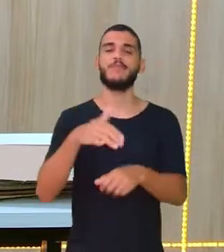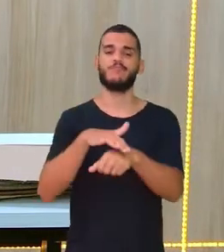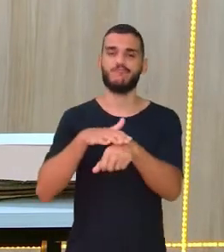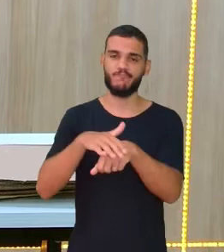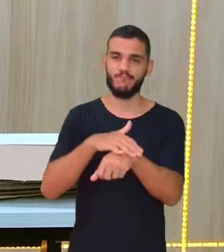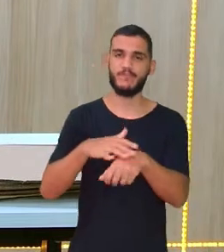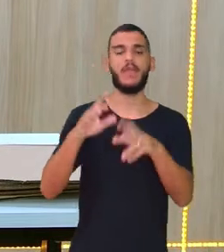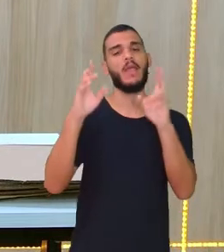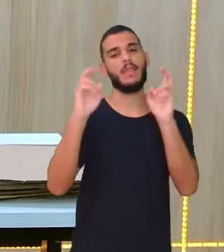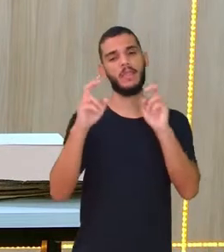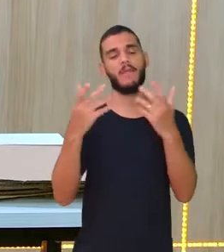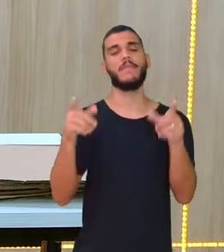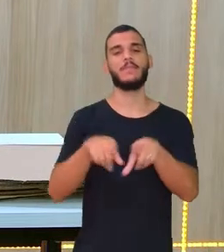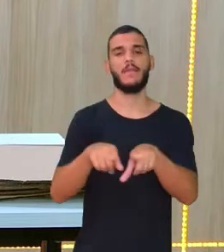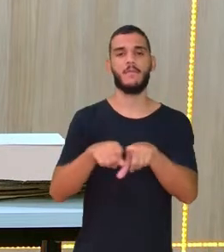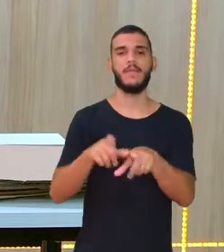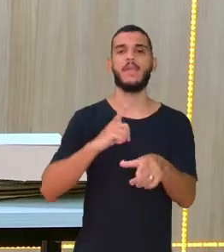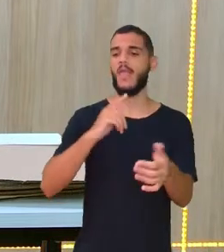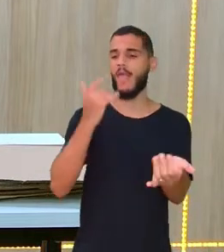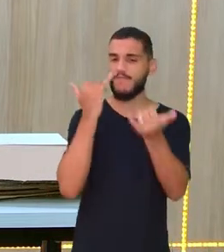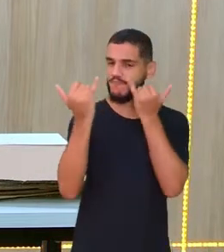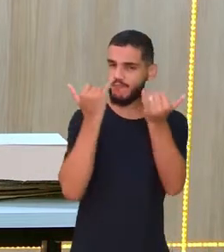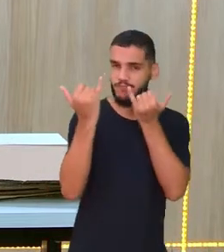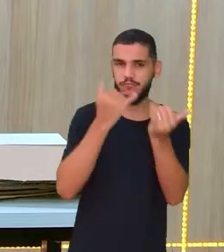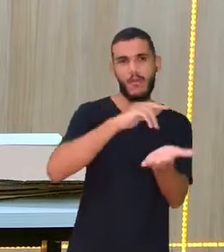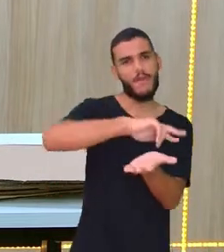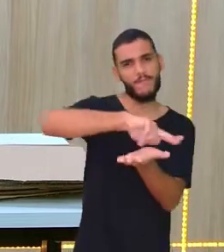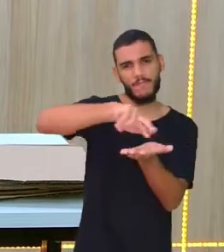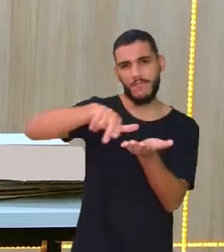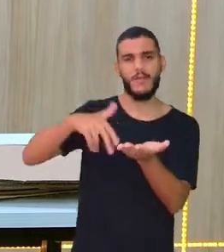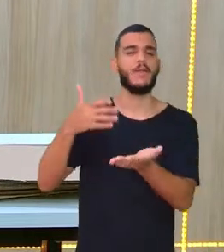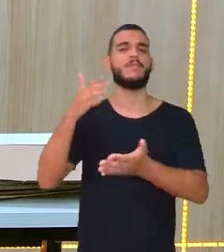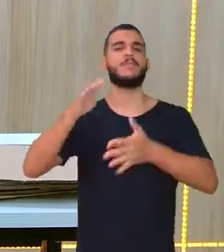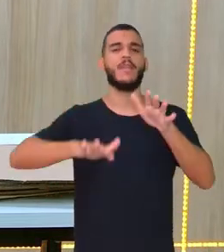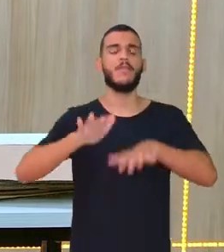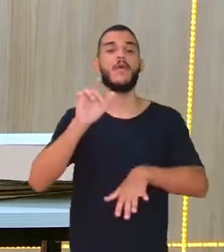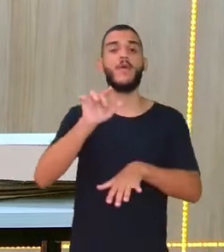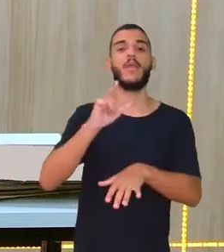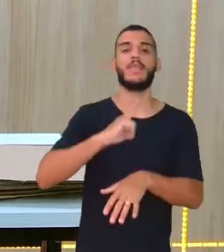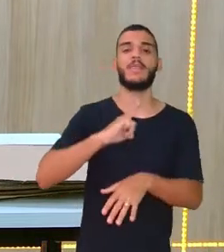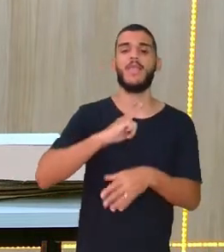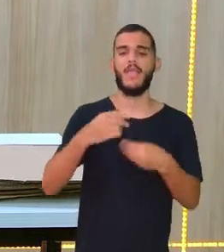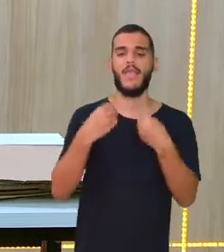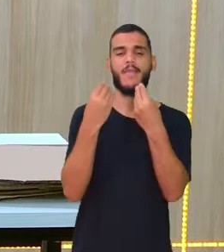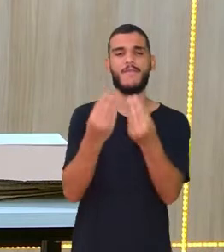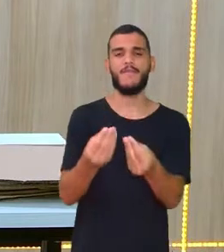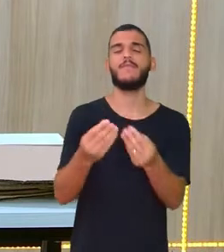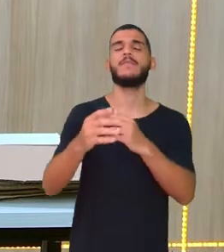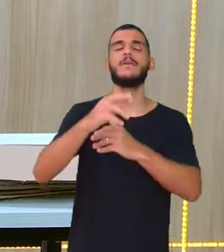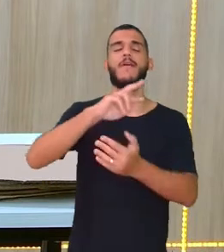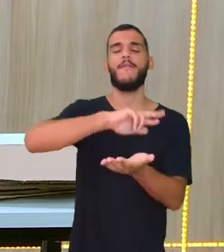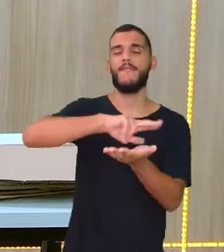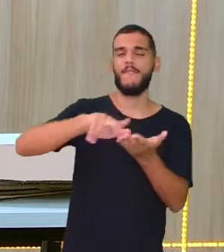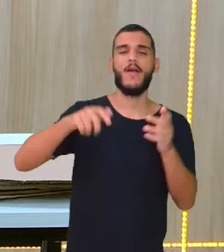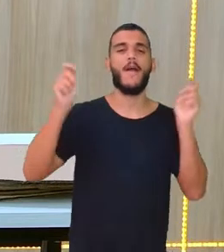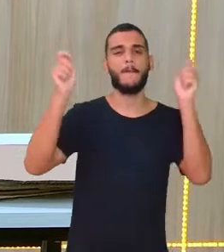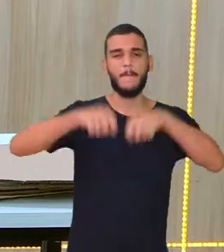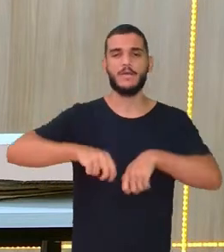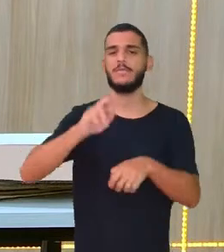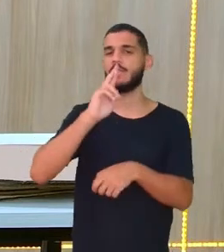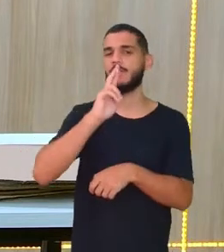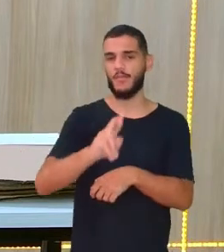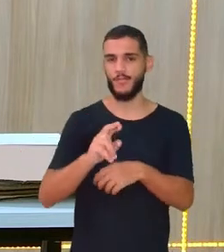uma quantidade, né, aí de informações. Talvez elas venham dar grandes condições para que vocês reelaborem a